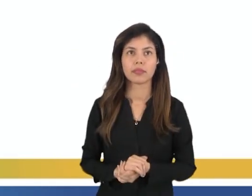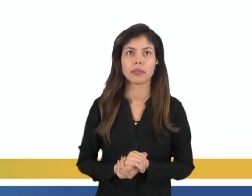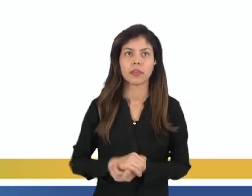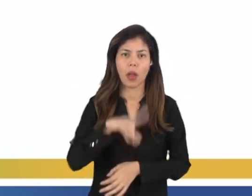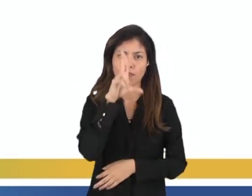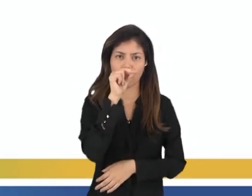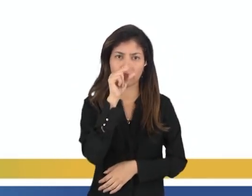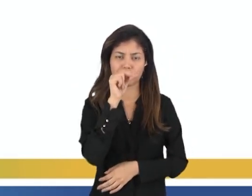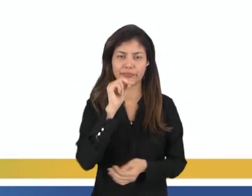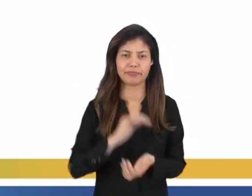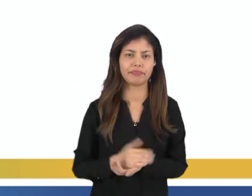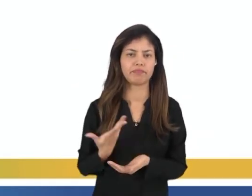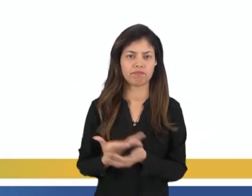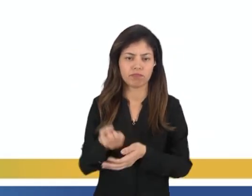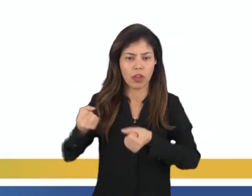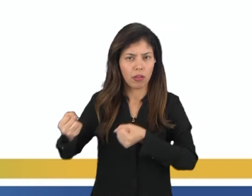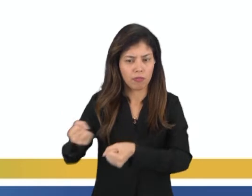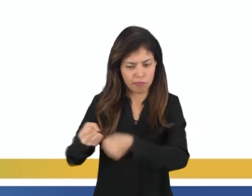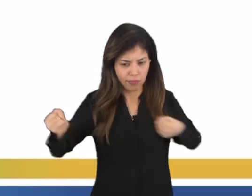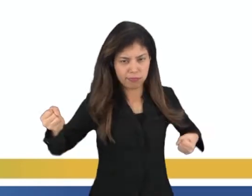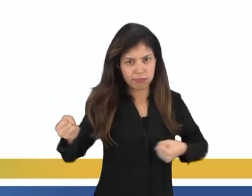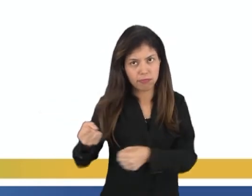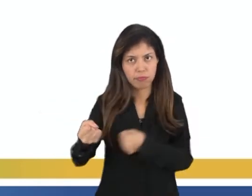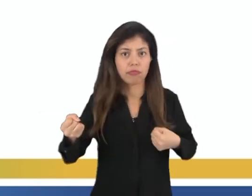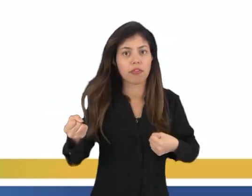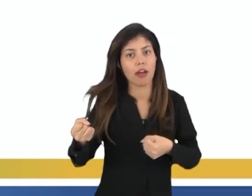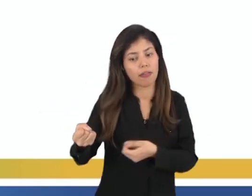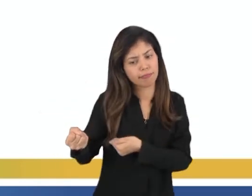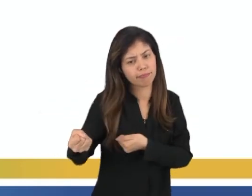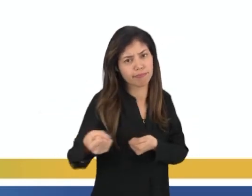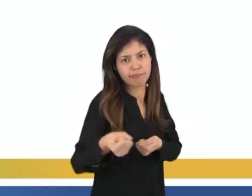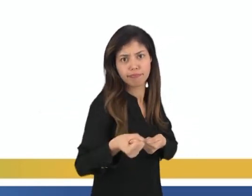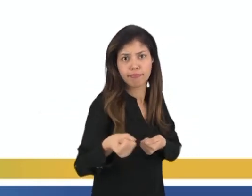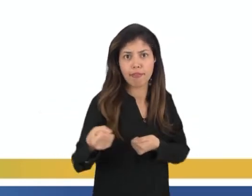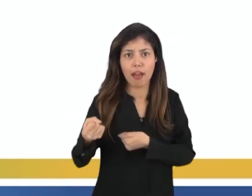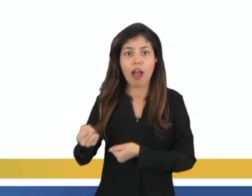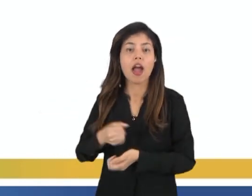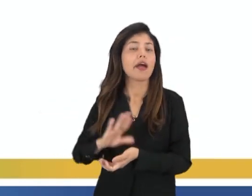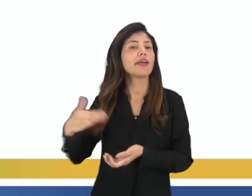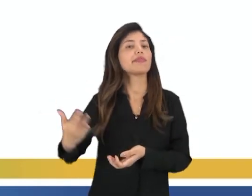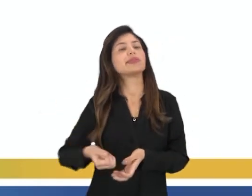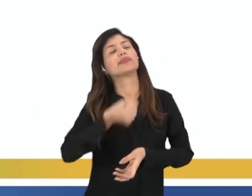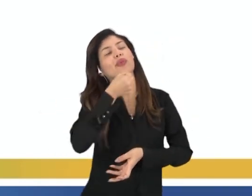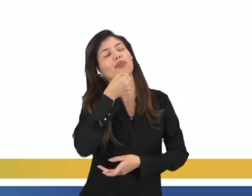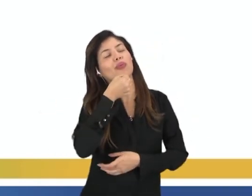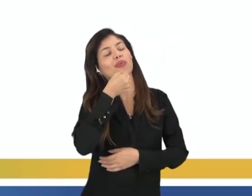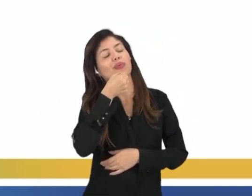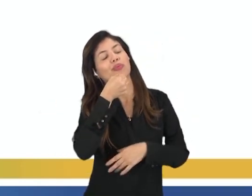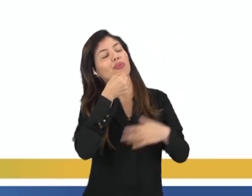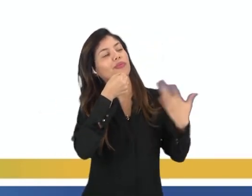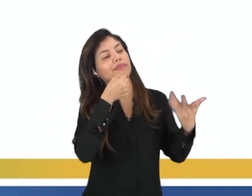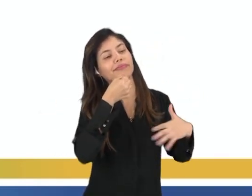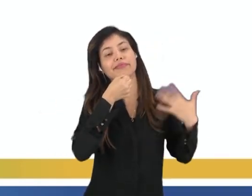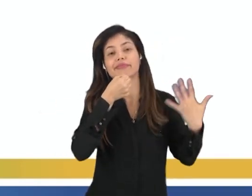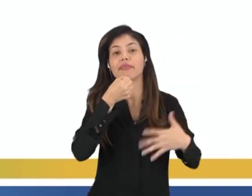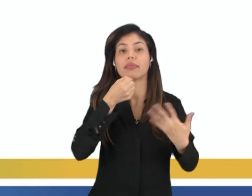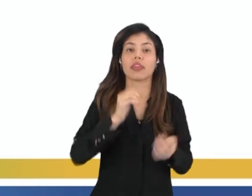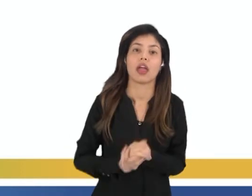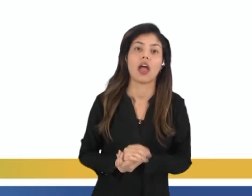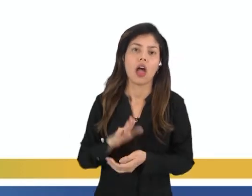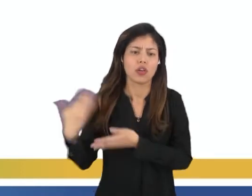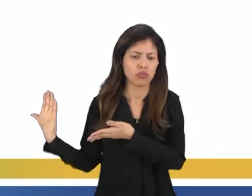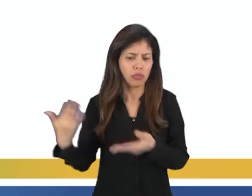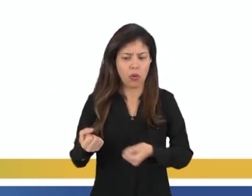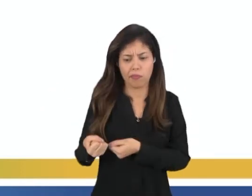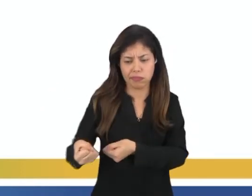Pato Donald foi pegar a motosserra enquanto o Pica-Pau estava tomando suco. Pato Donald chegou e começou a serrar a